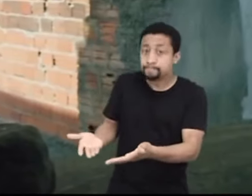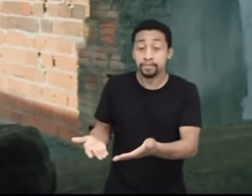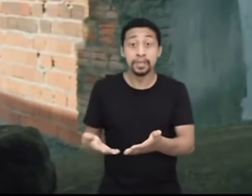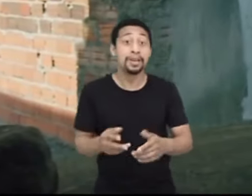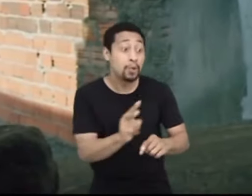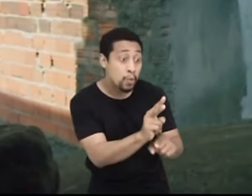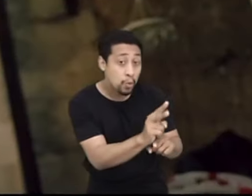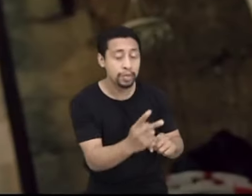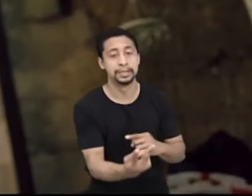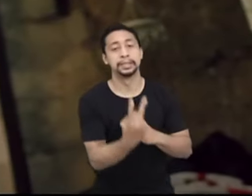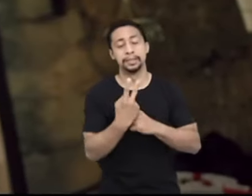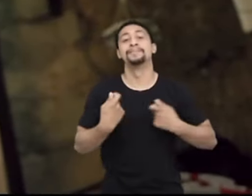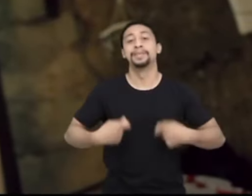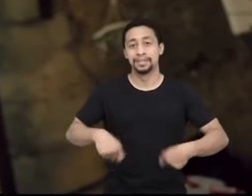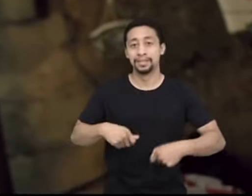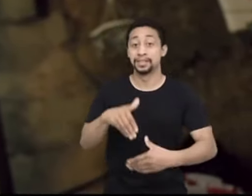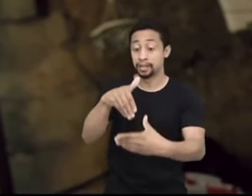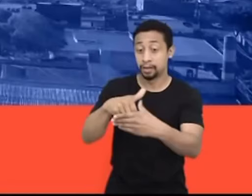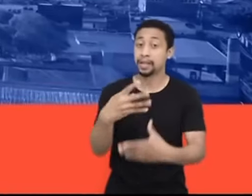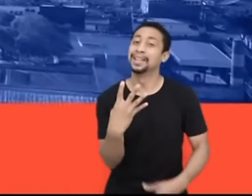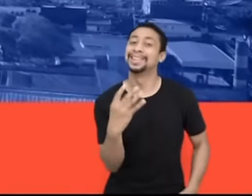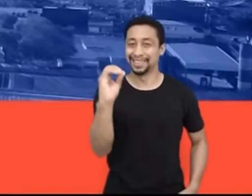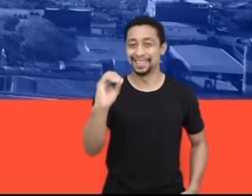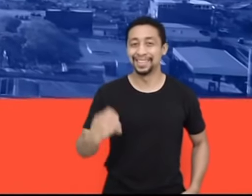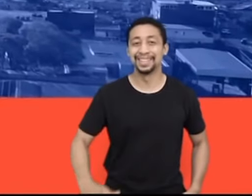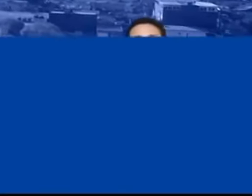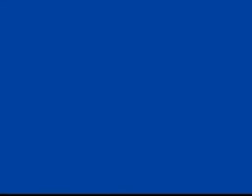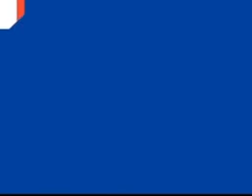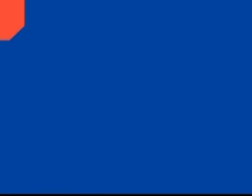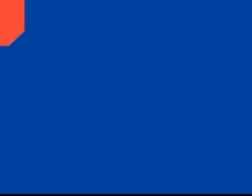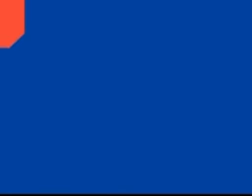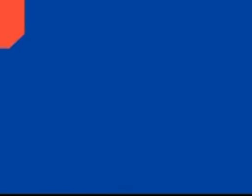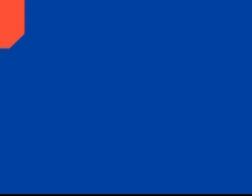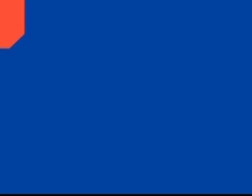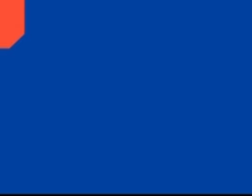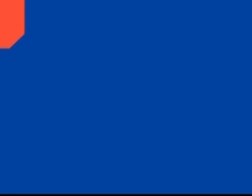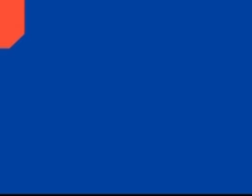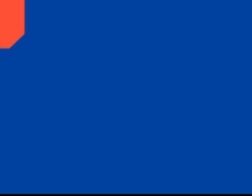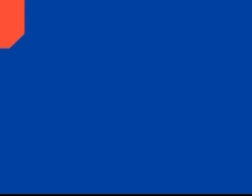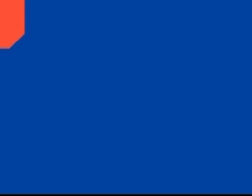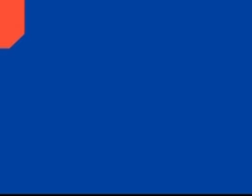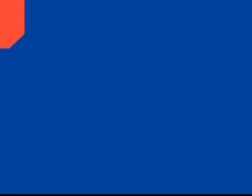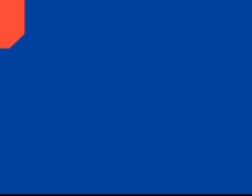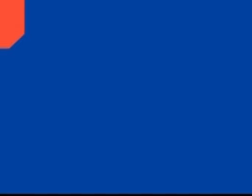desenvolver. Quem cuida, também precisa de cuidado. É 40. Tabata!